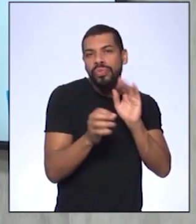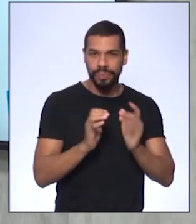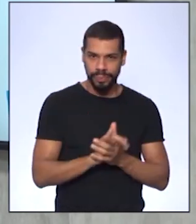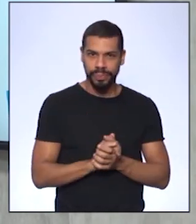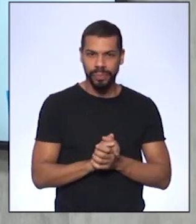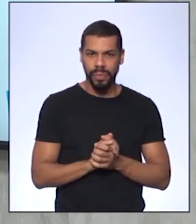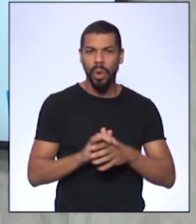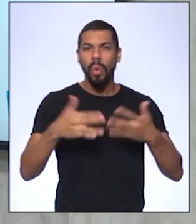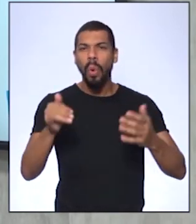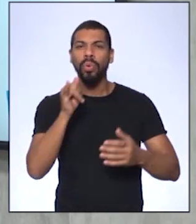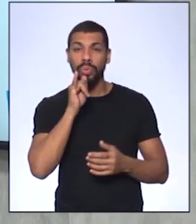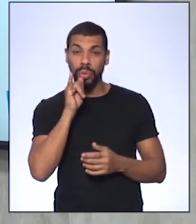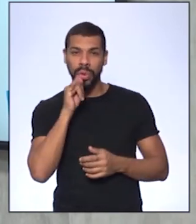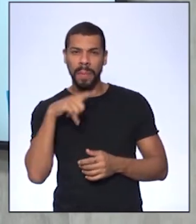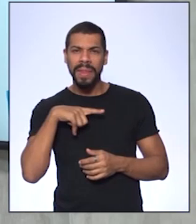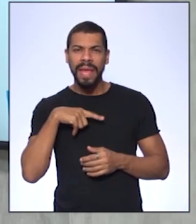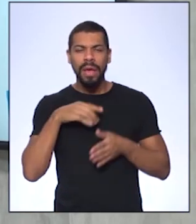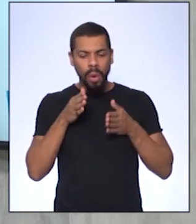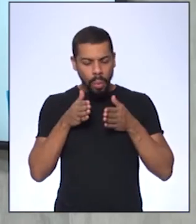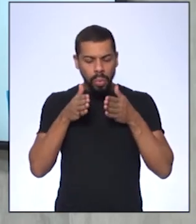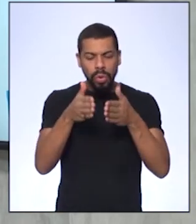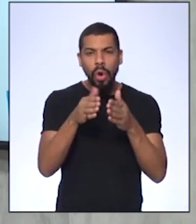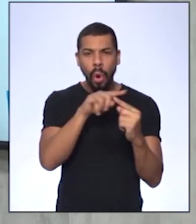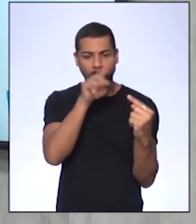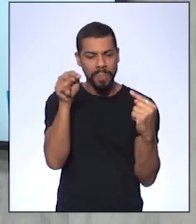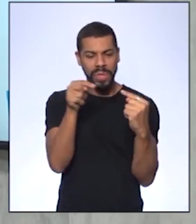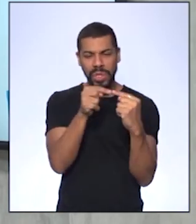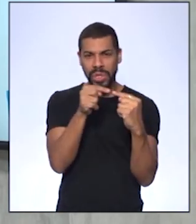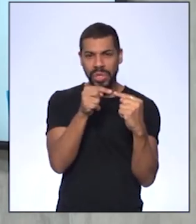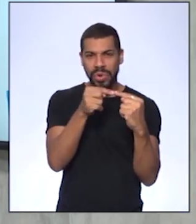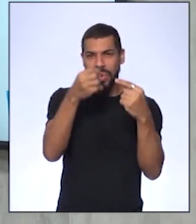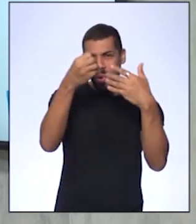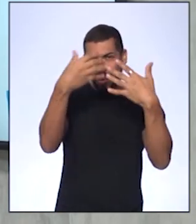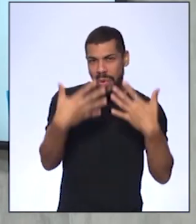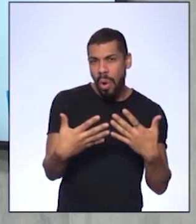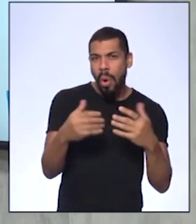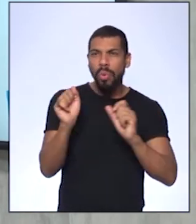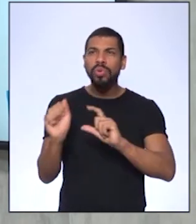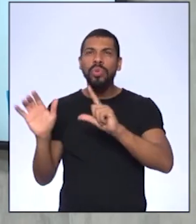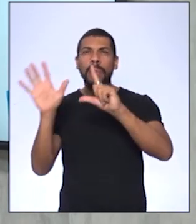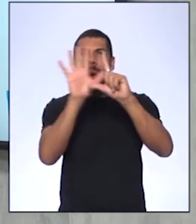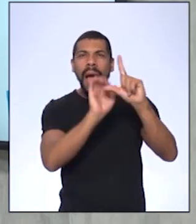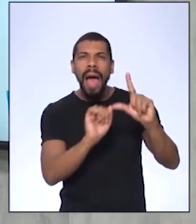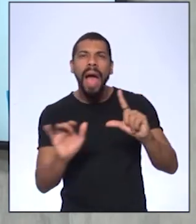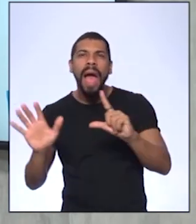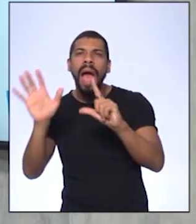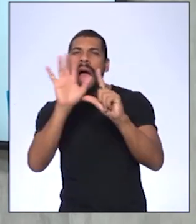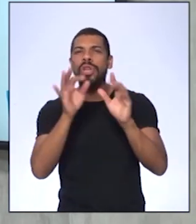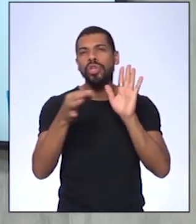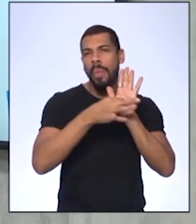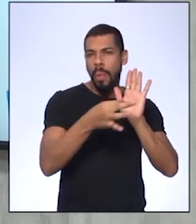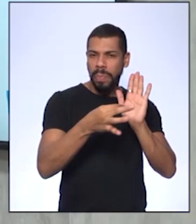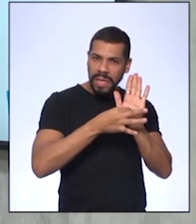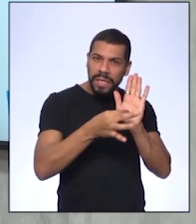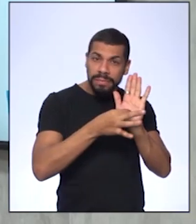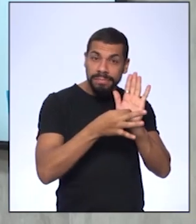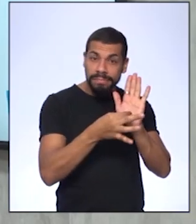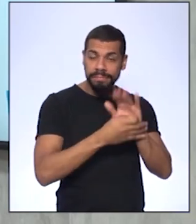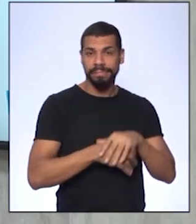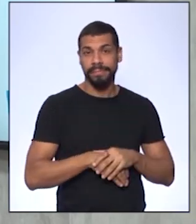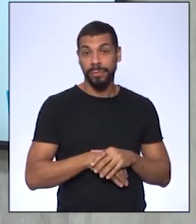Então, quando eu tenho um traçar objetivo de um aspecto, de uma imagem, de um elemento, de uma opinião,